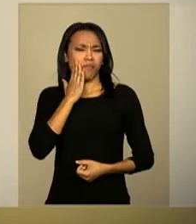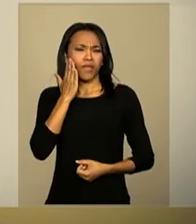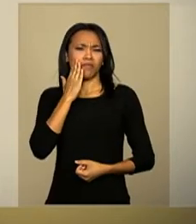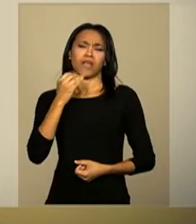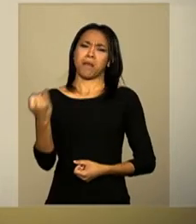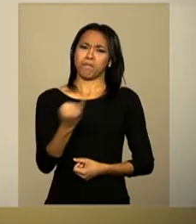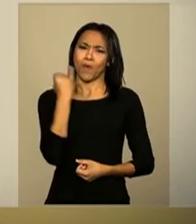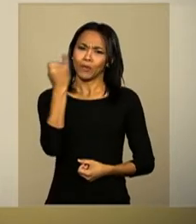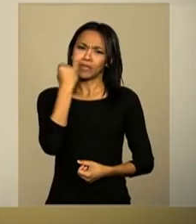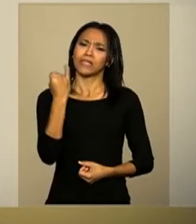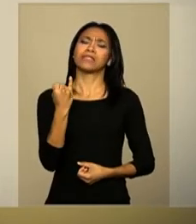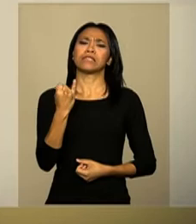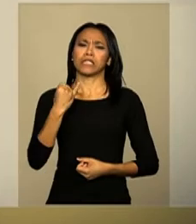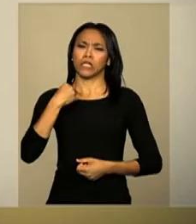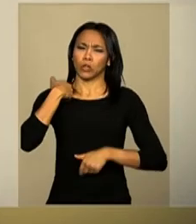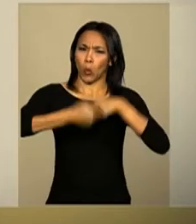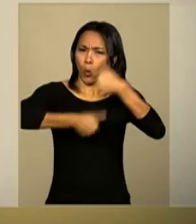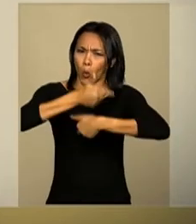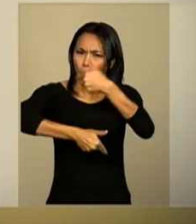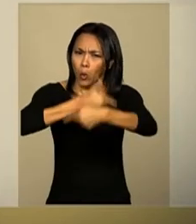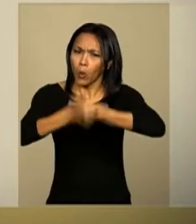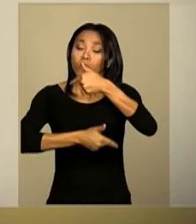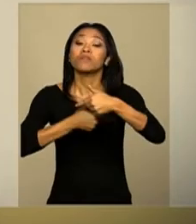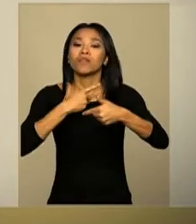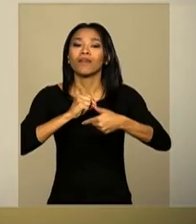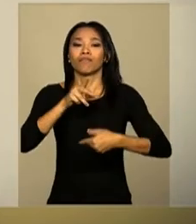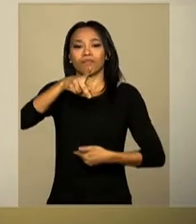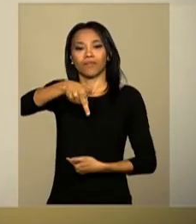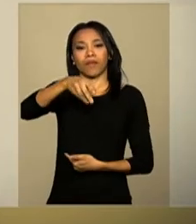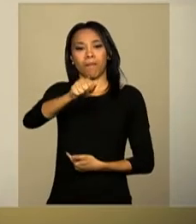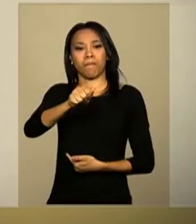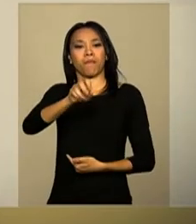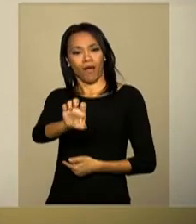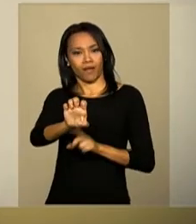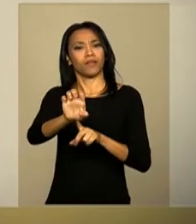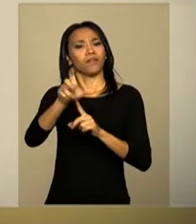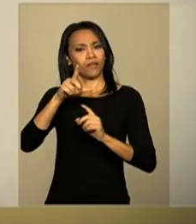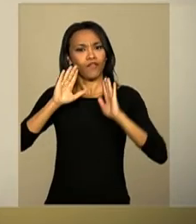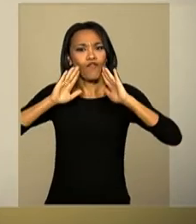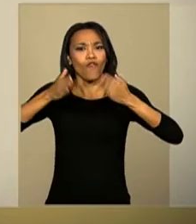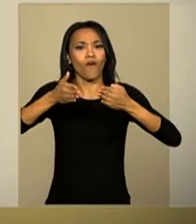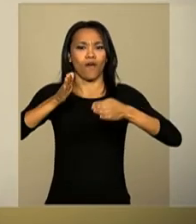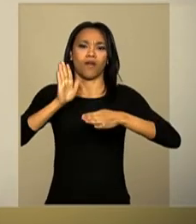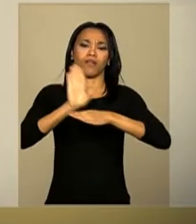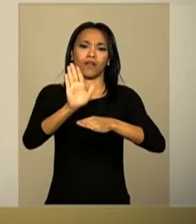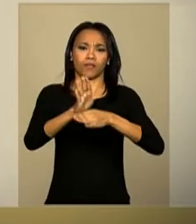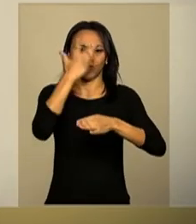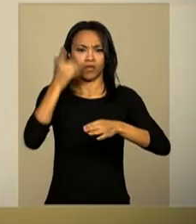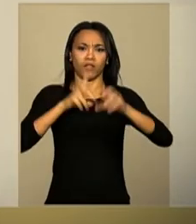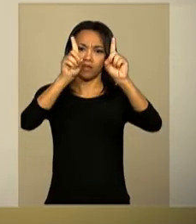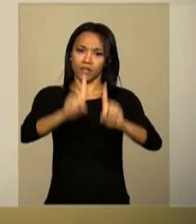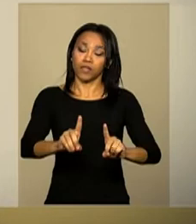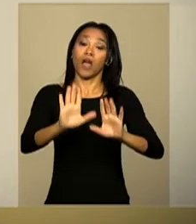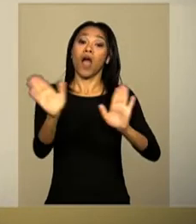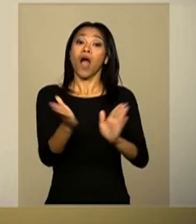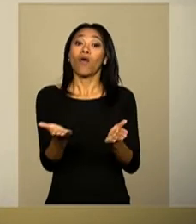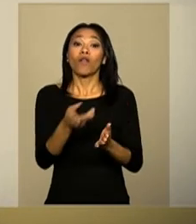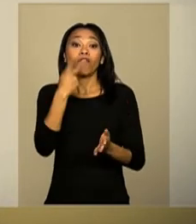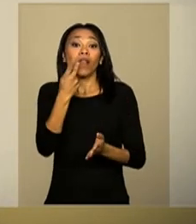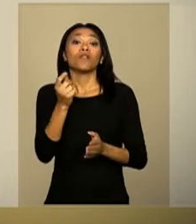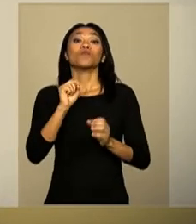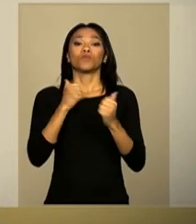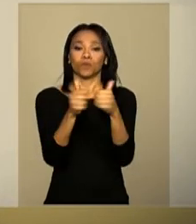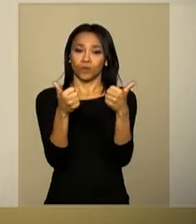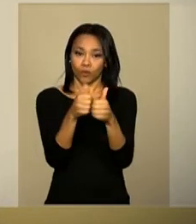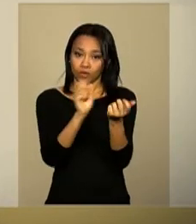do trabalho e da Dedicação das apaes para as pessoas com deficiência agora voltando aos nossos ônibus